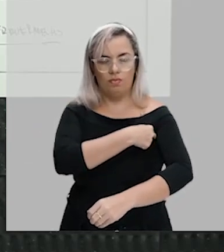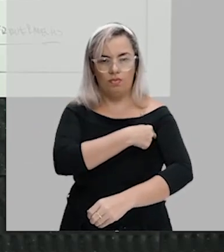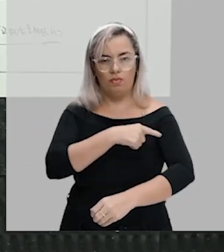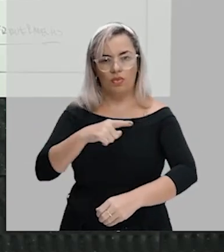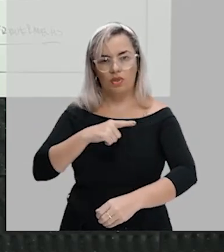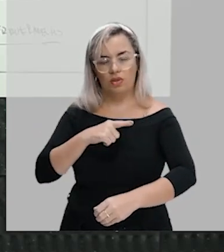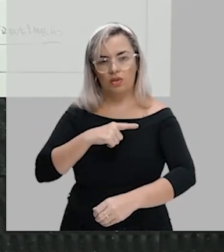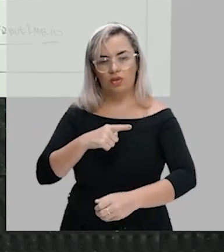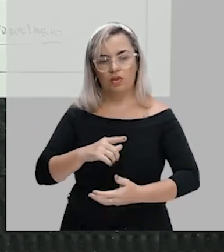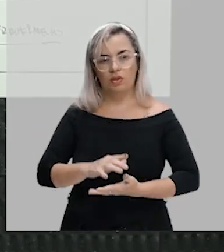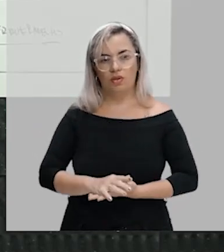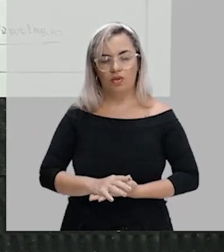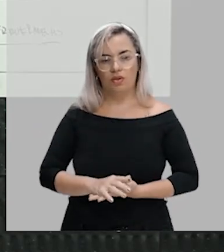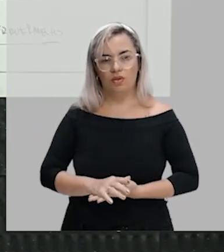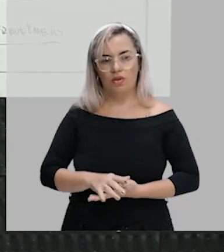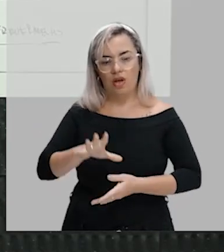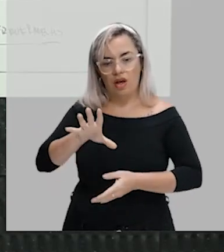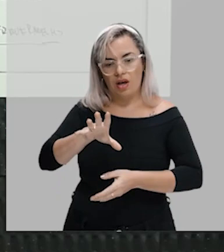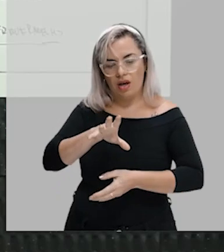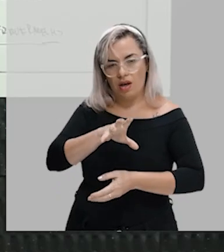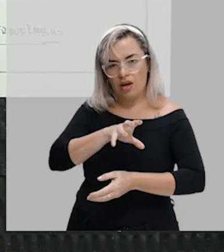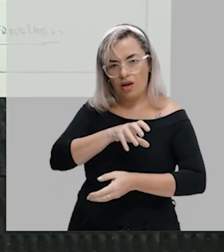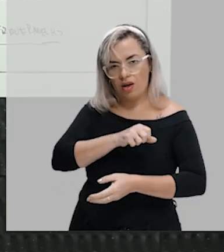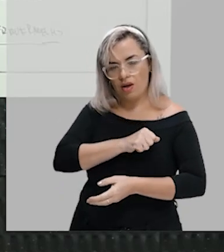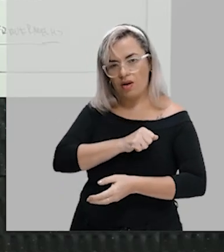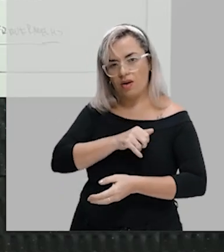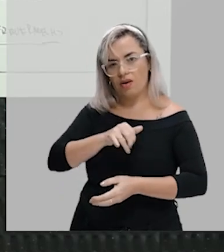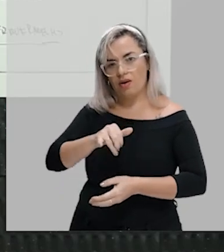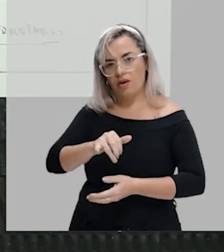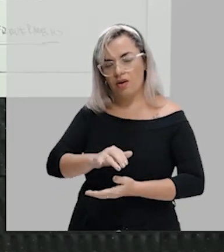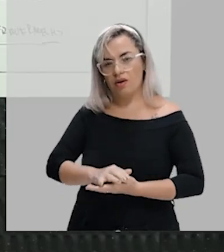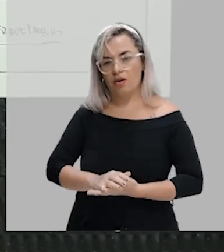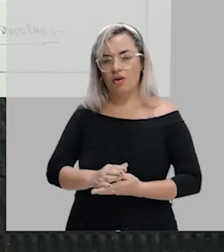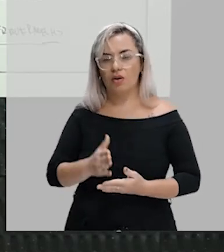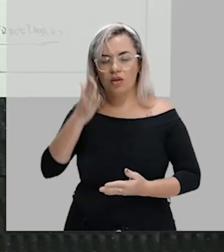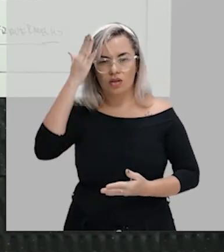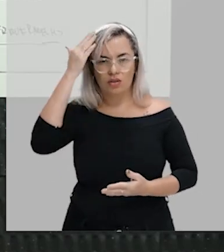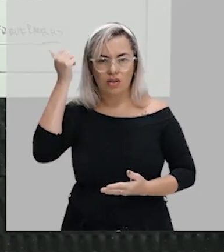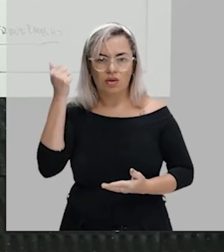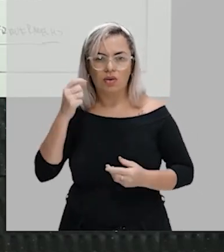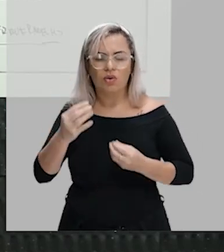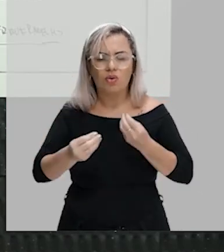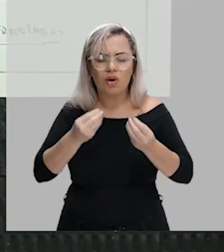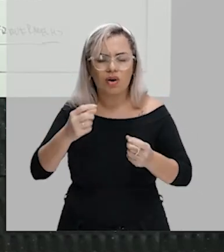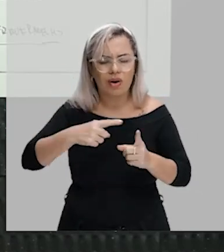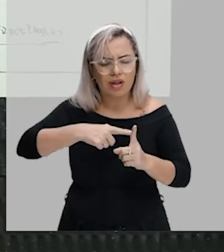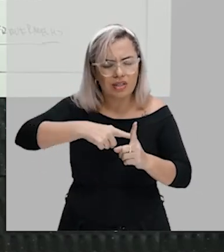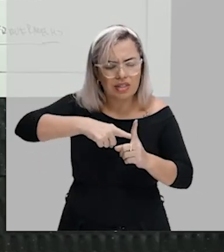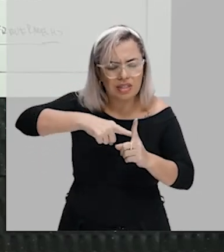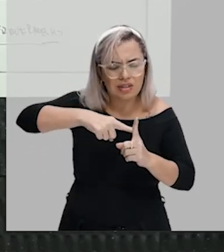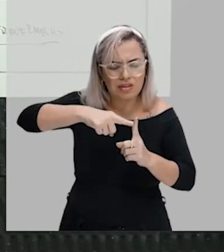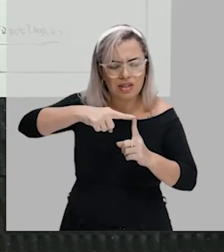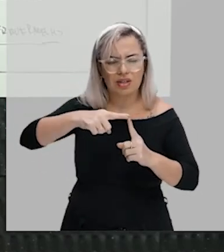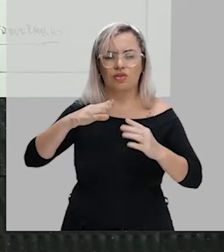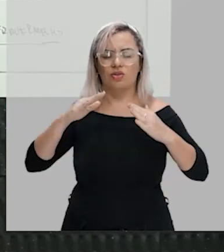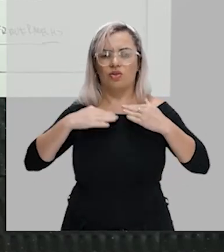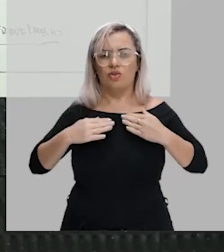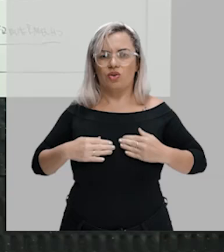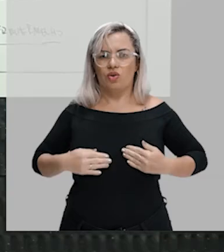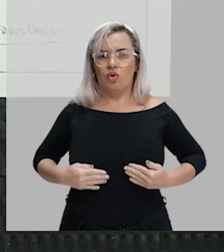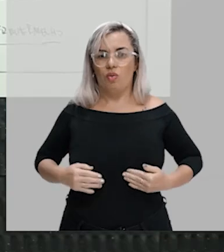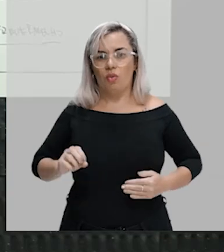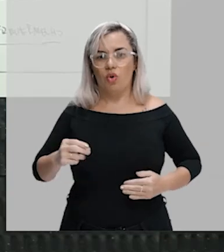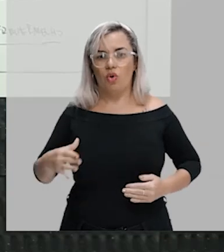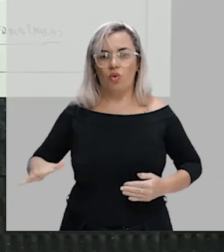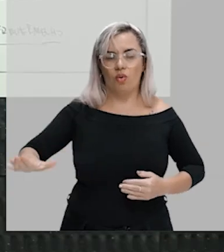né, a laser, ele capta essas ondas de infravermelho, ali que ele consegue saber qual é a temperatura daquele corpo ou daquele ambiente, tá certo? É o que